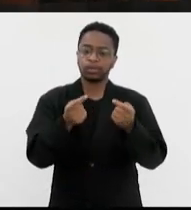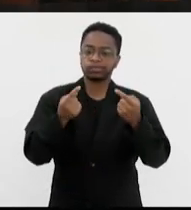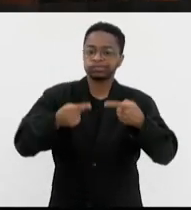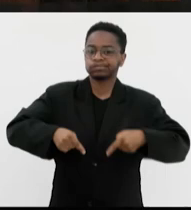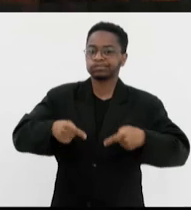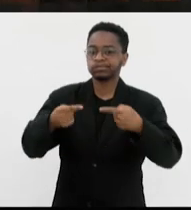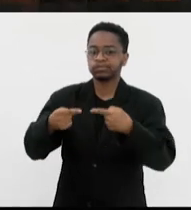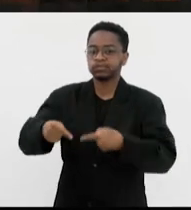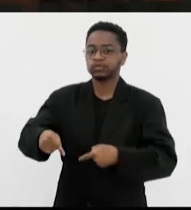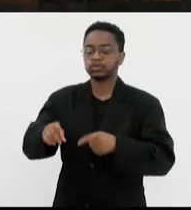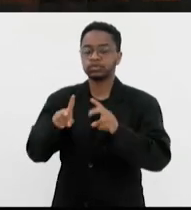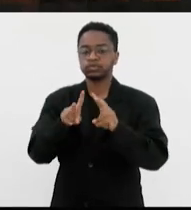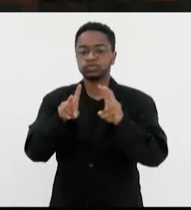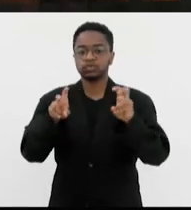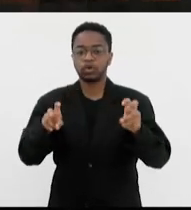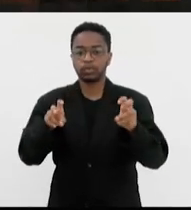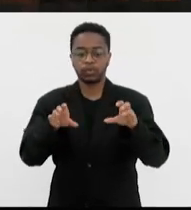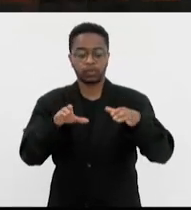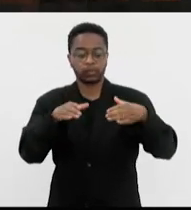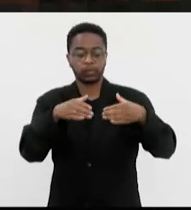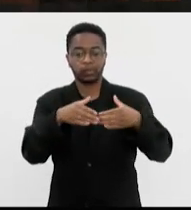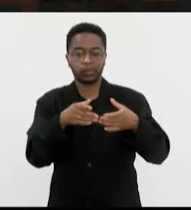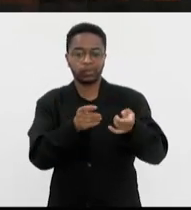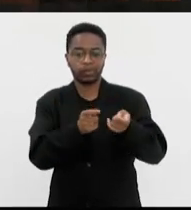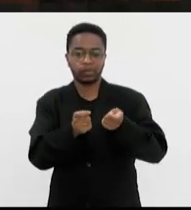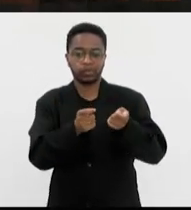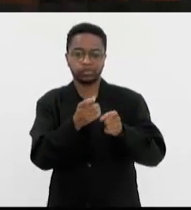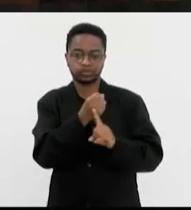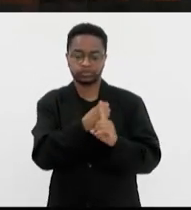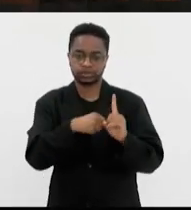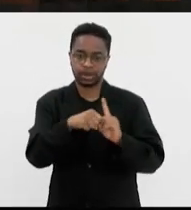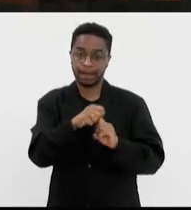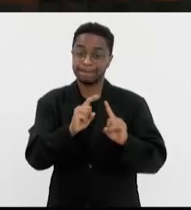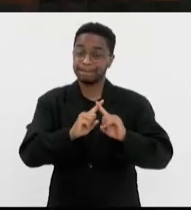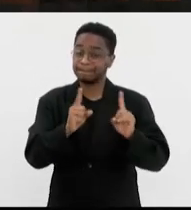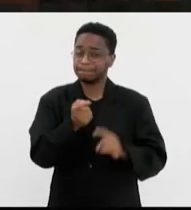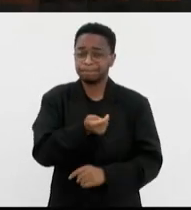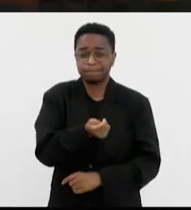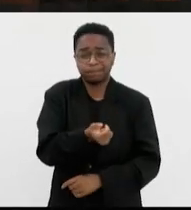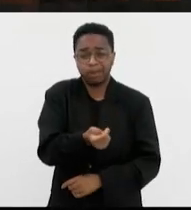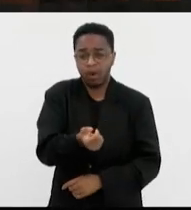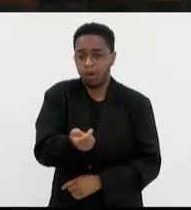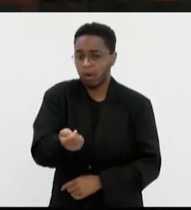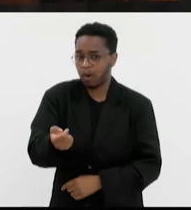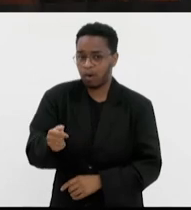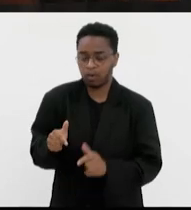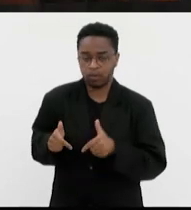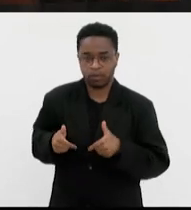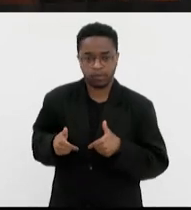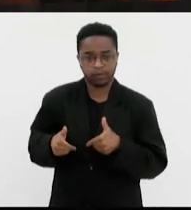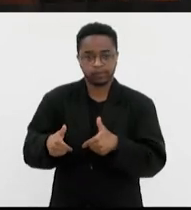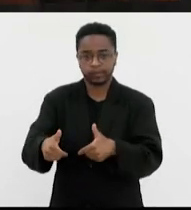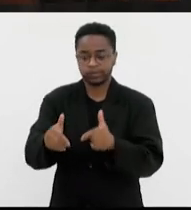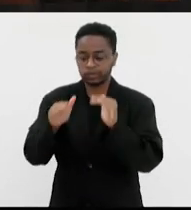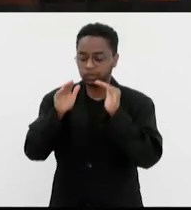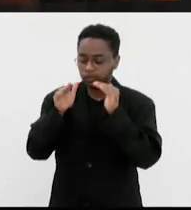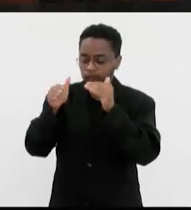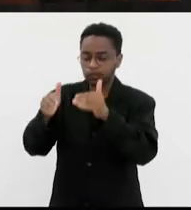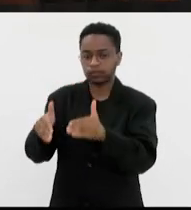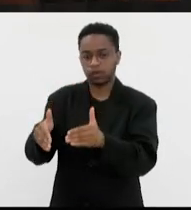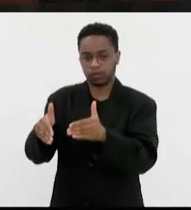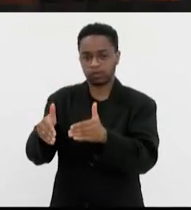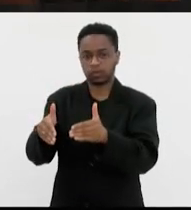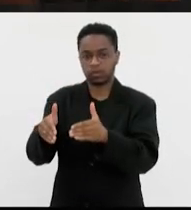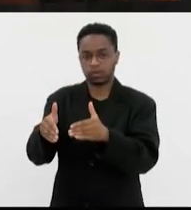às classes dominantes. Poucas vezes o faz com a ótica